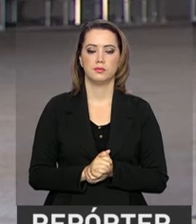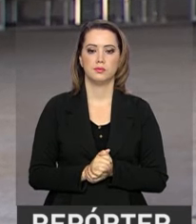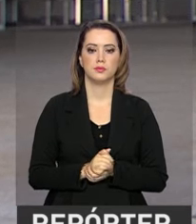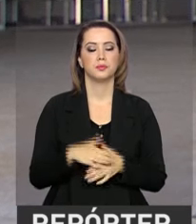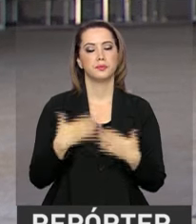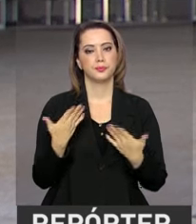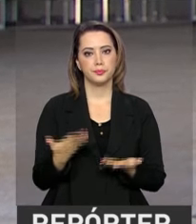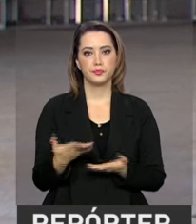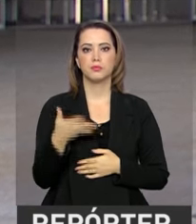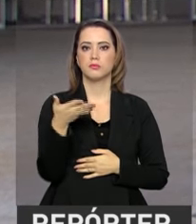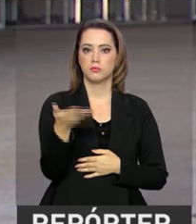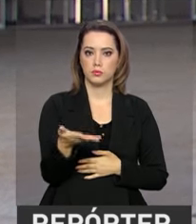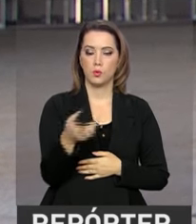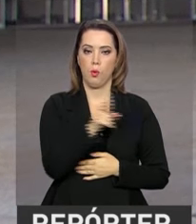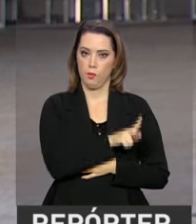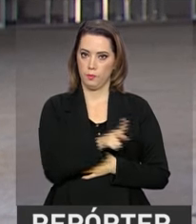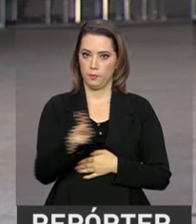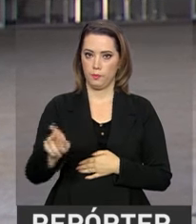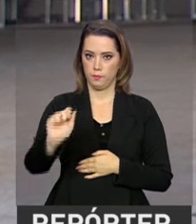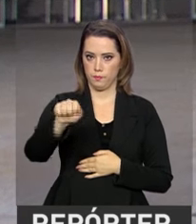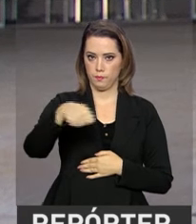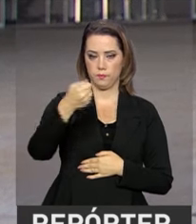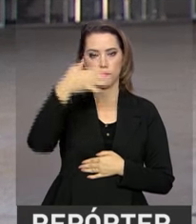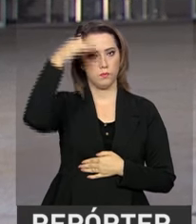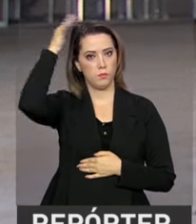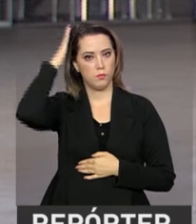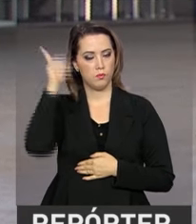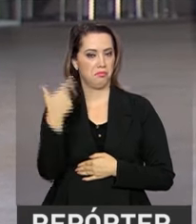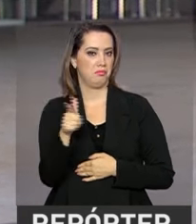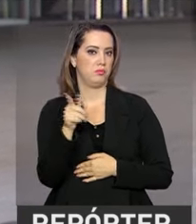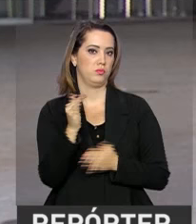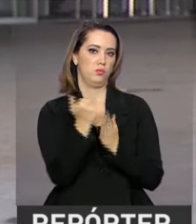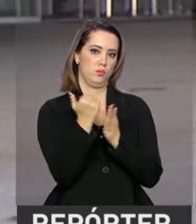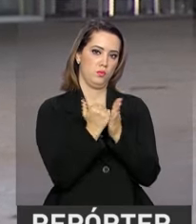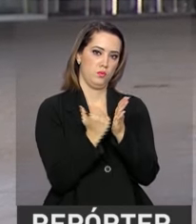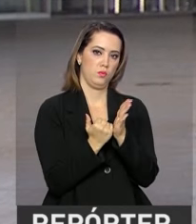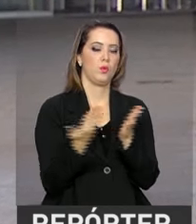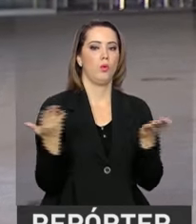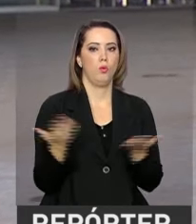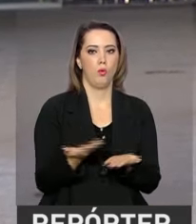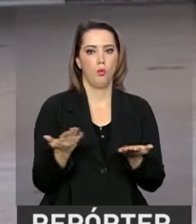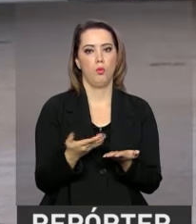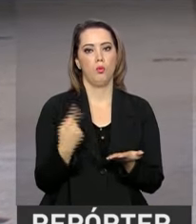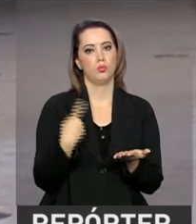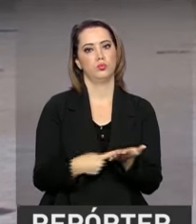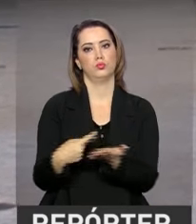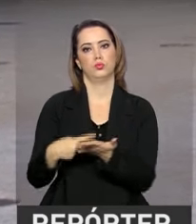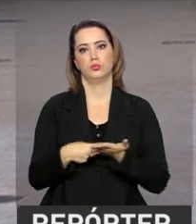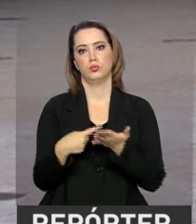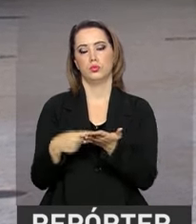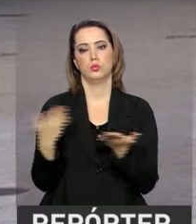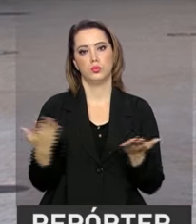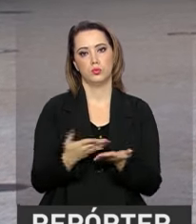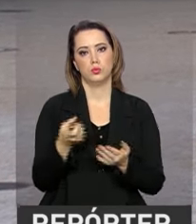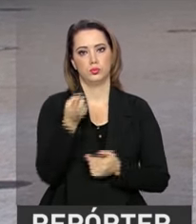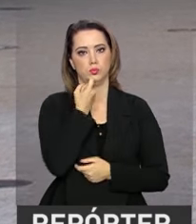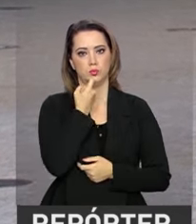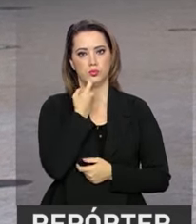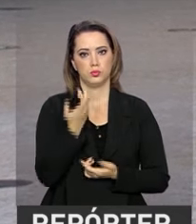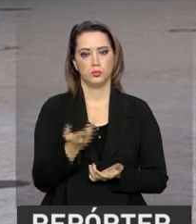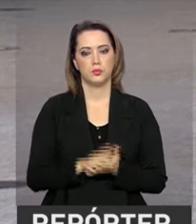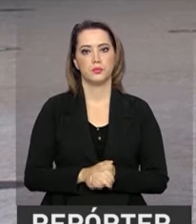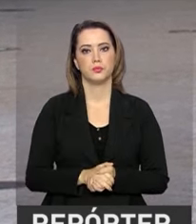Bom, Daniele, por enquanto o presidente em exercício Michel Temer não tem compromissos oficiais previstos na agenda para esta